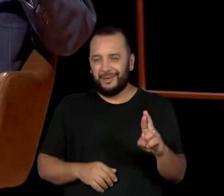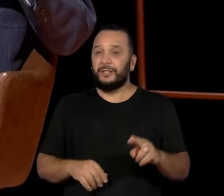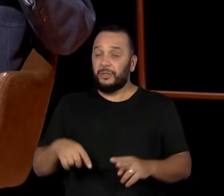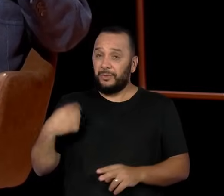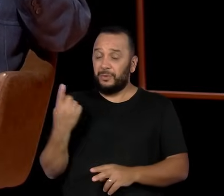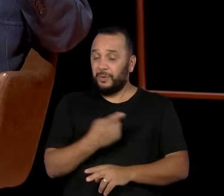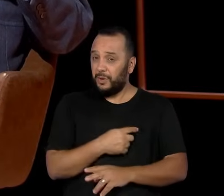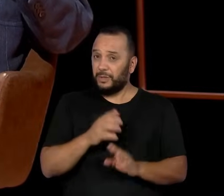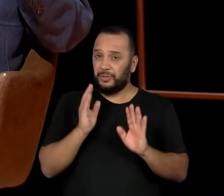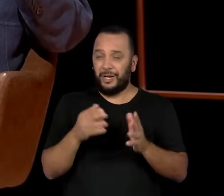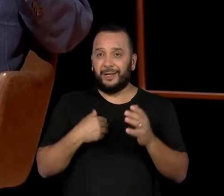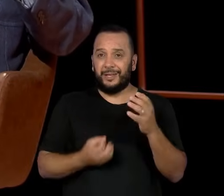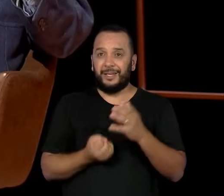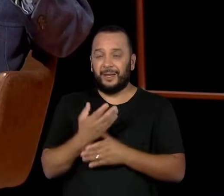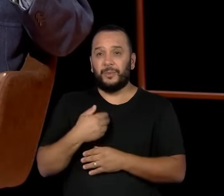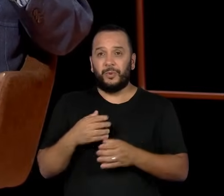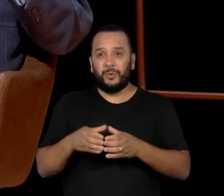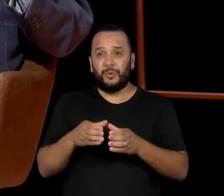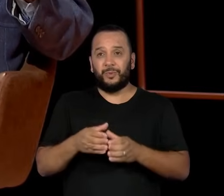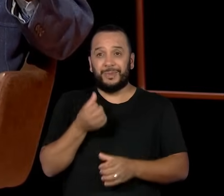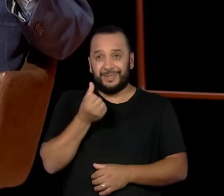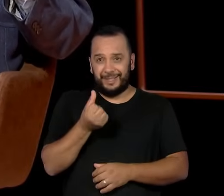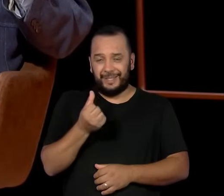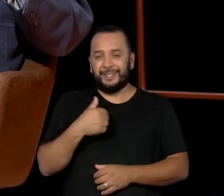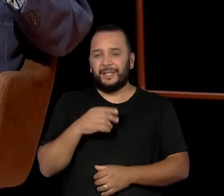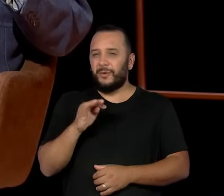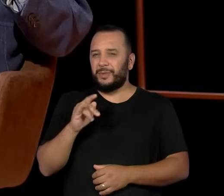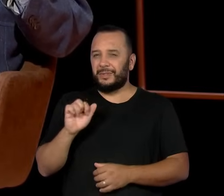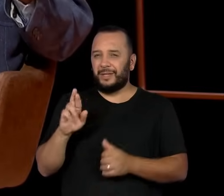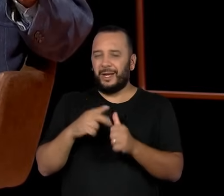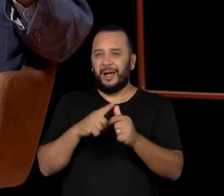sexteto com Roberto Menescal, Oscar Castro